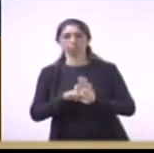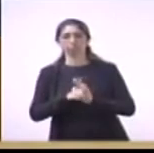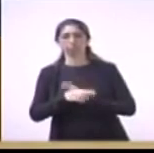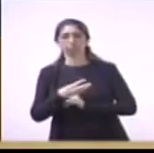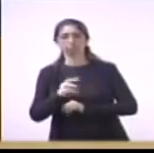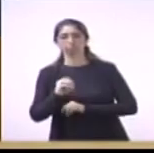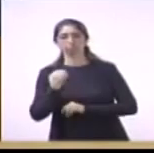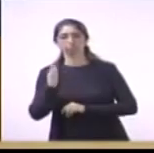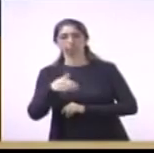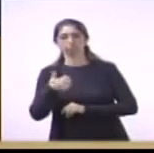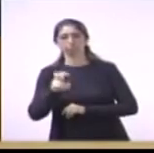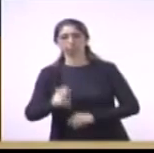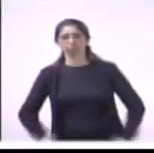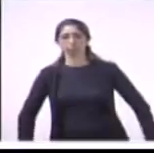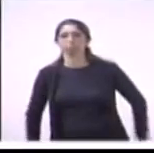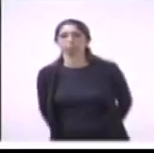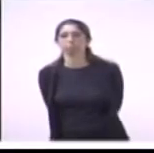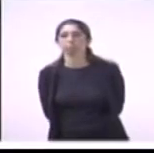número 30/15.